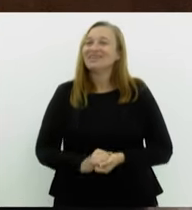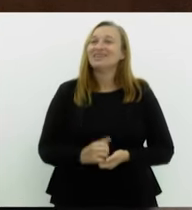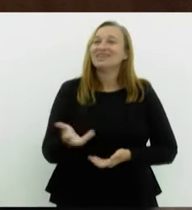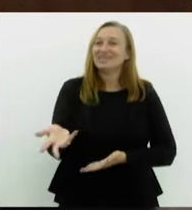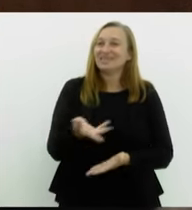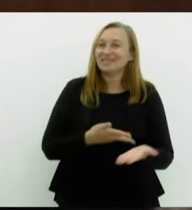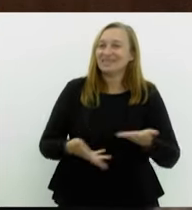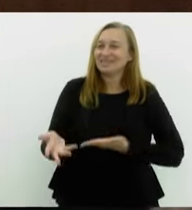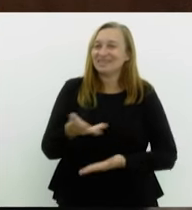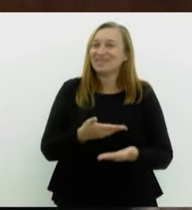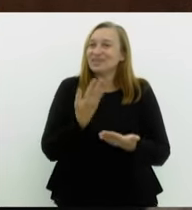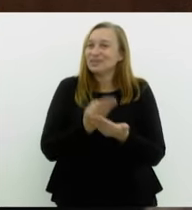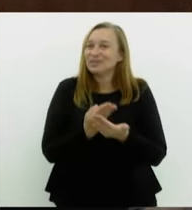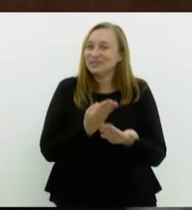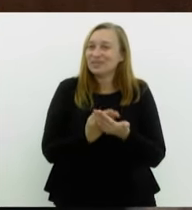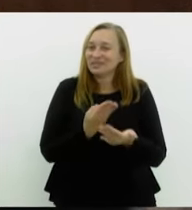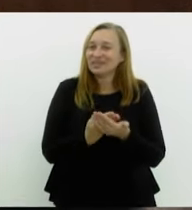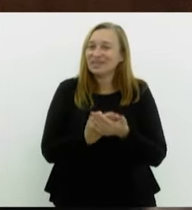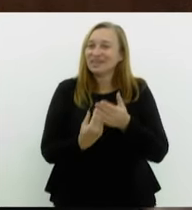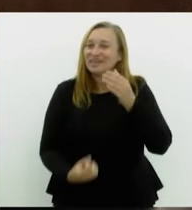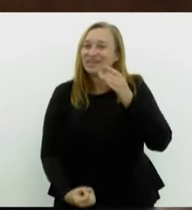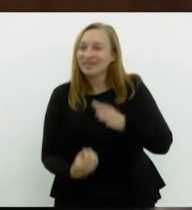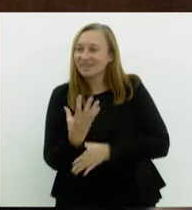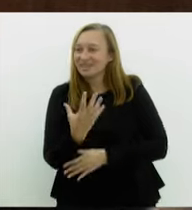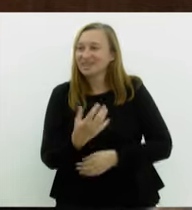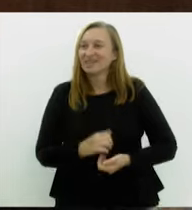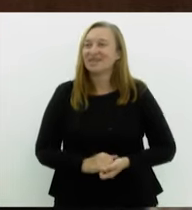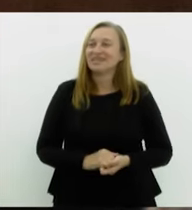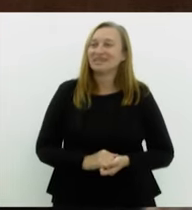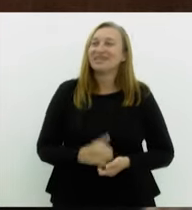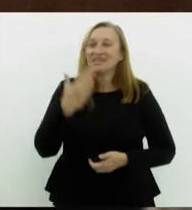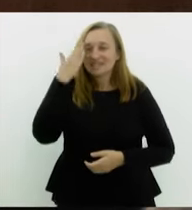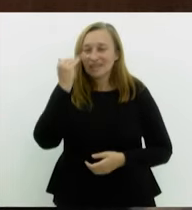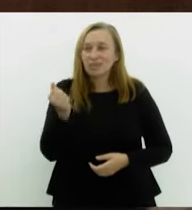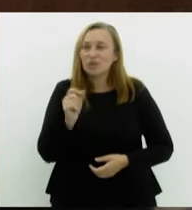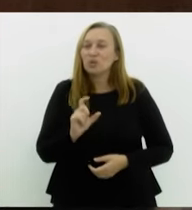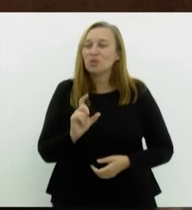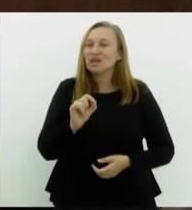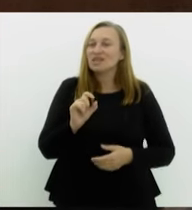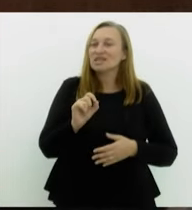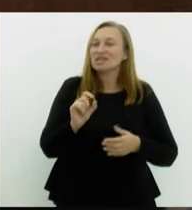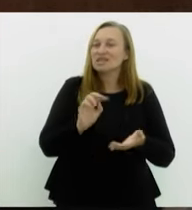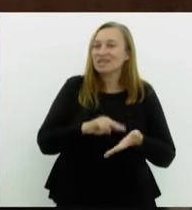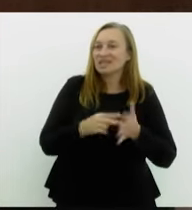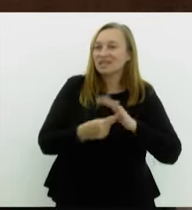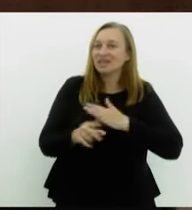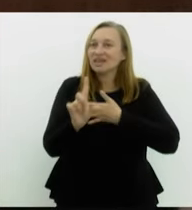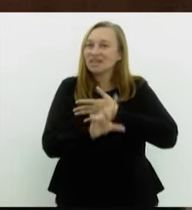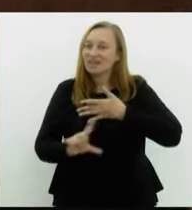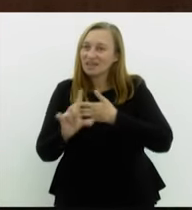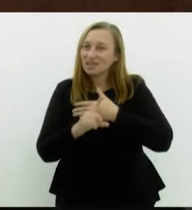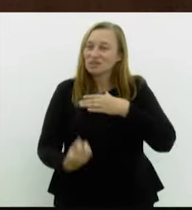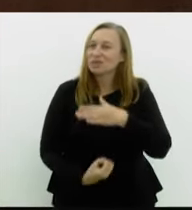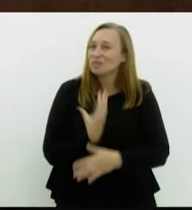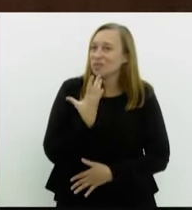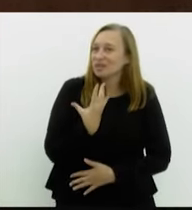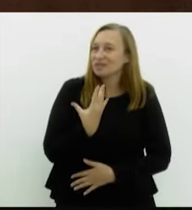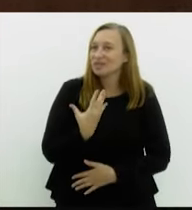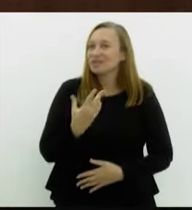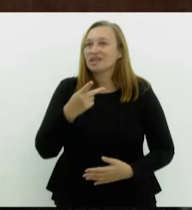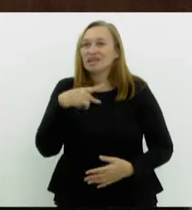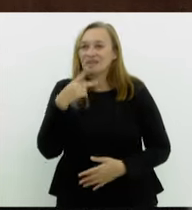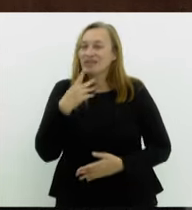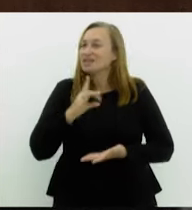sociabilizar, estudar, criar, saber o que é a literatura, o que é a poesia. Na verdade, a gente está